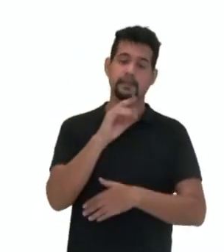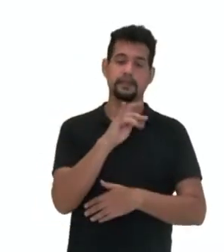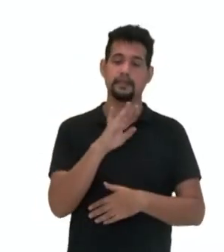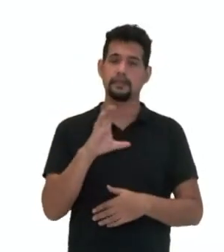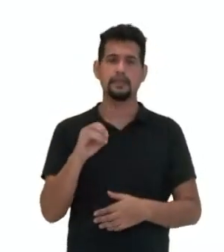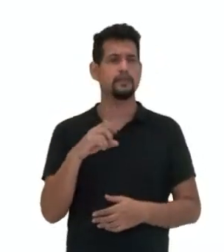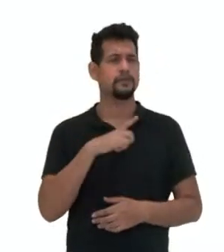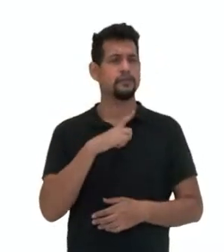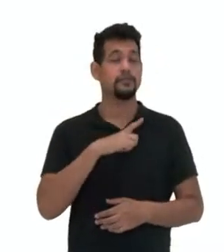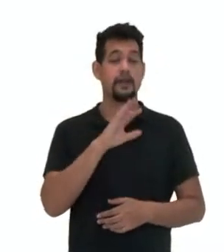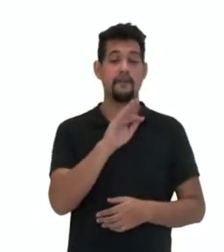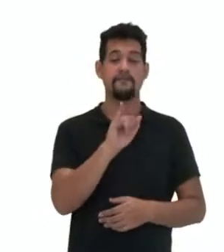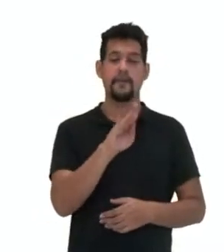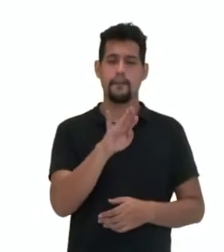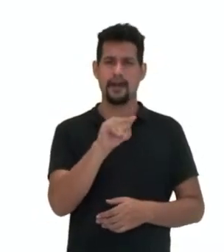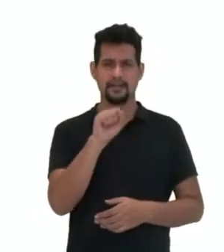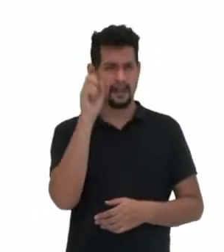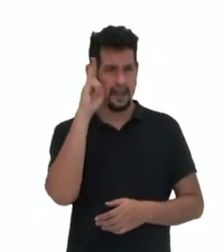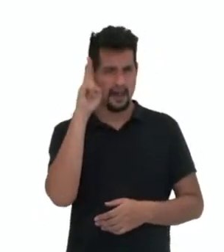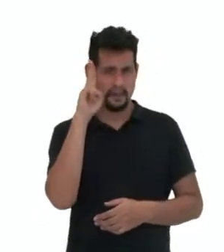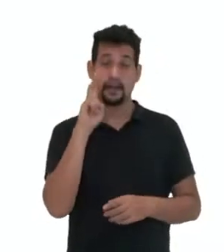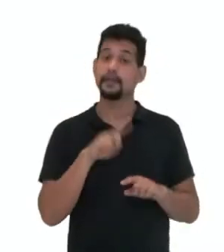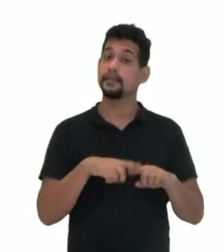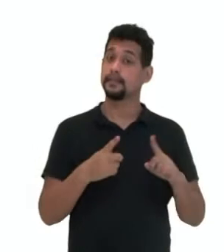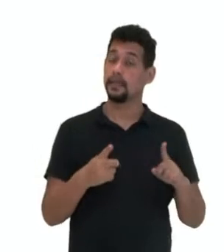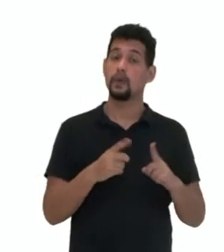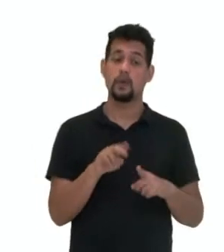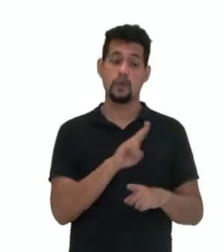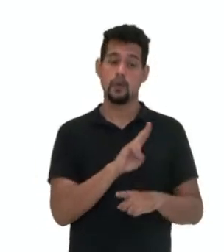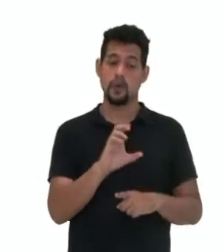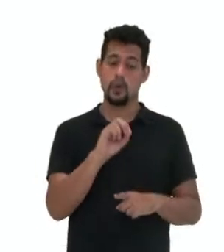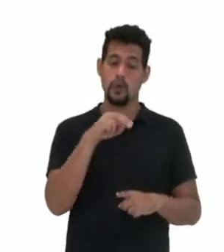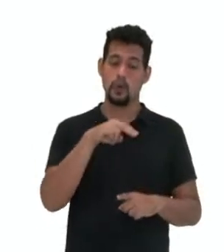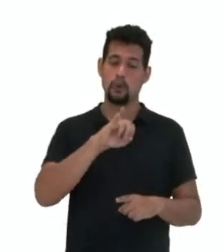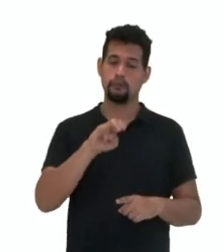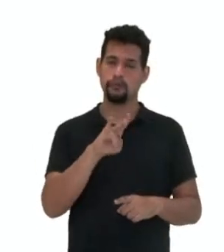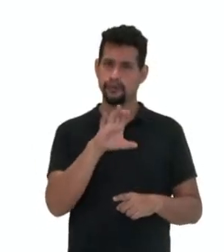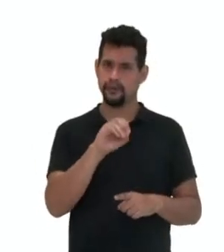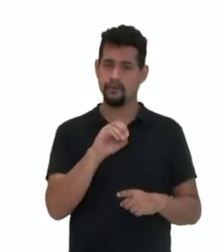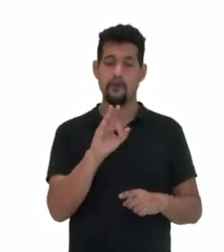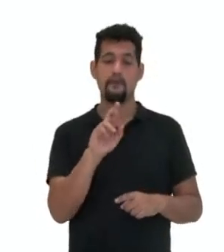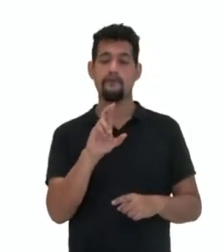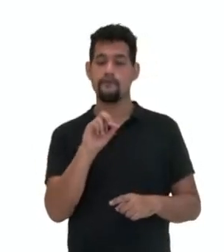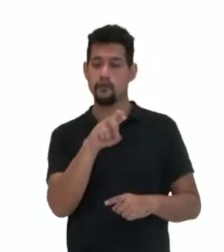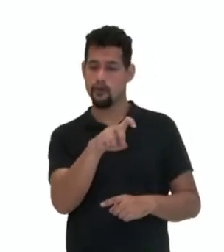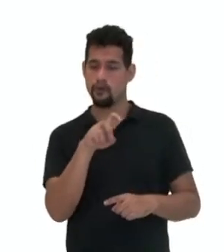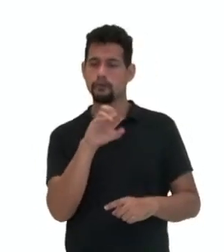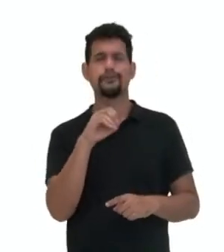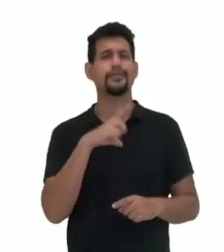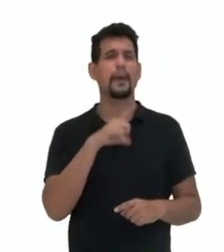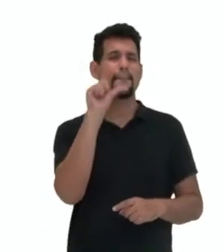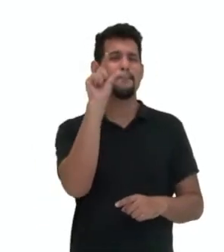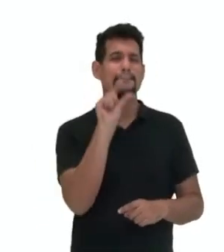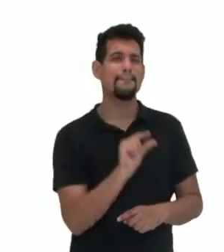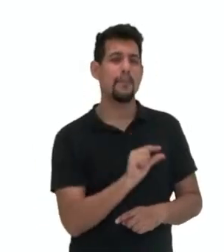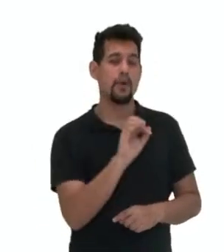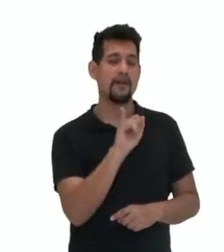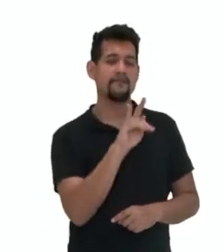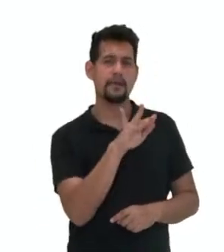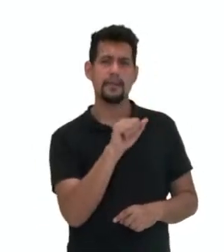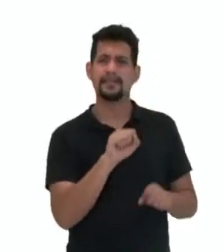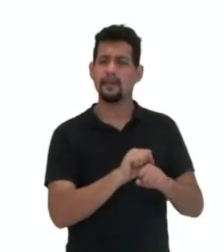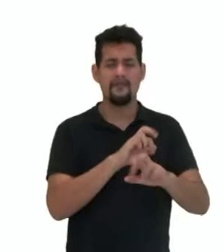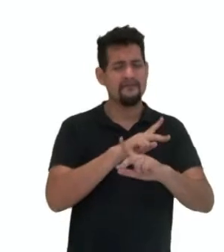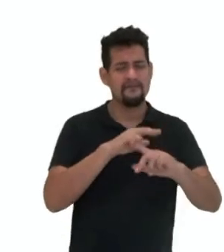tinha fibras? O tecido conjuntivo propriamente dito frouxo, ele tem poucas fibras e